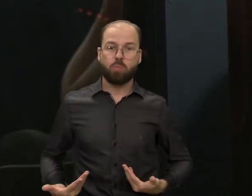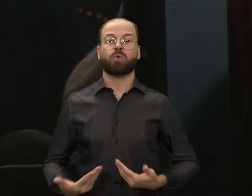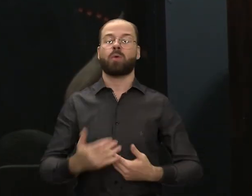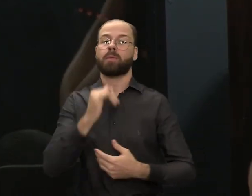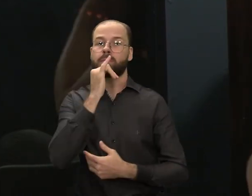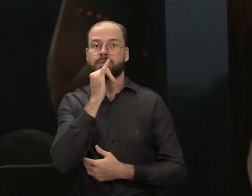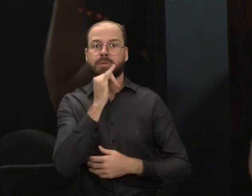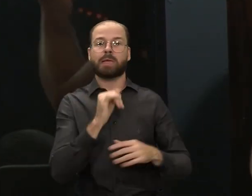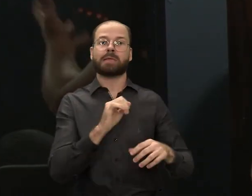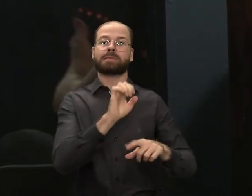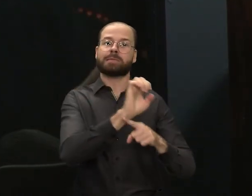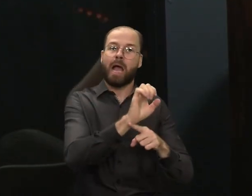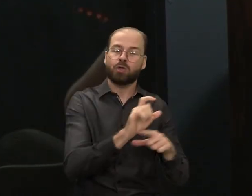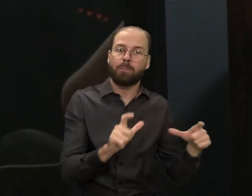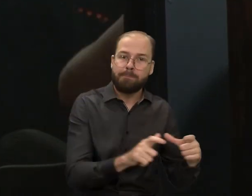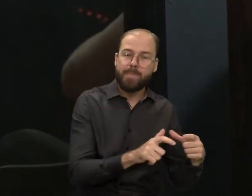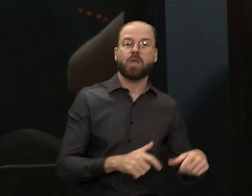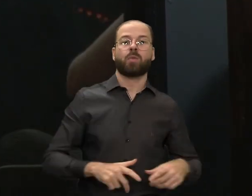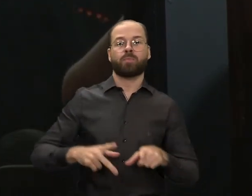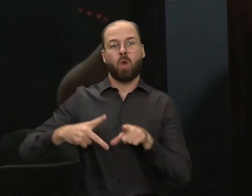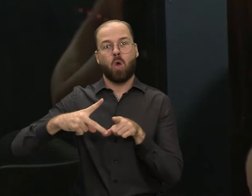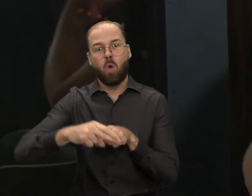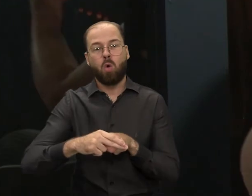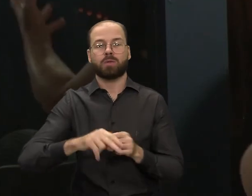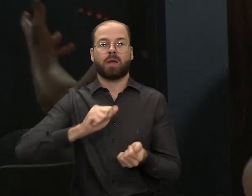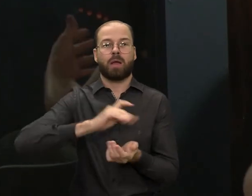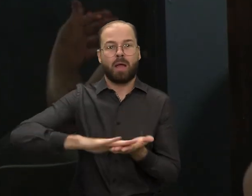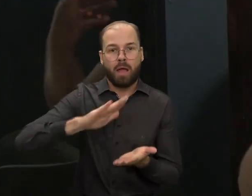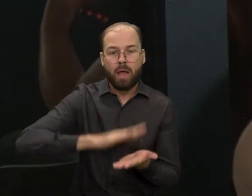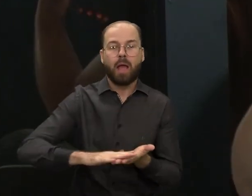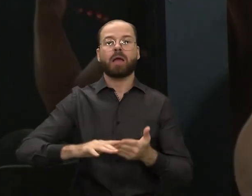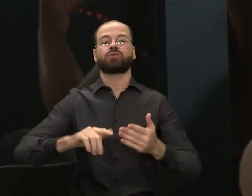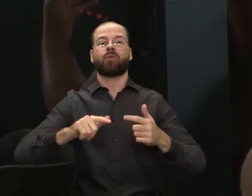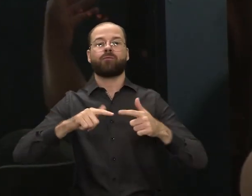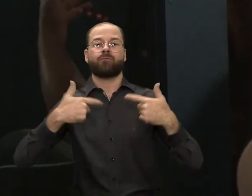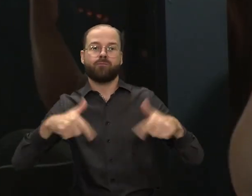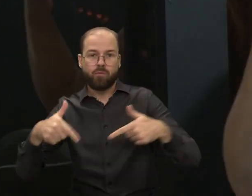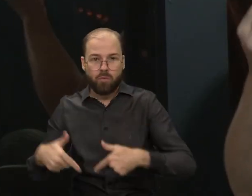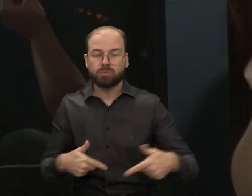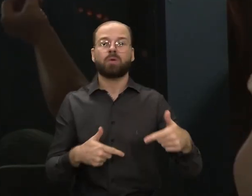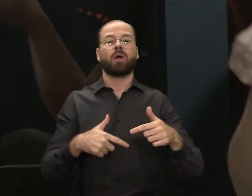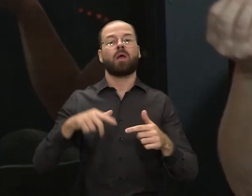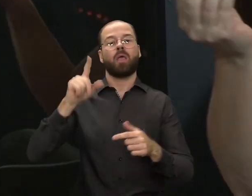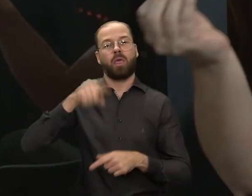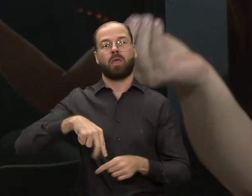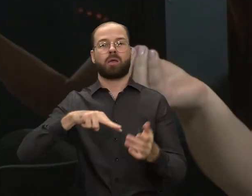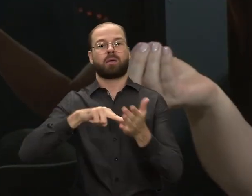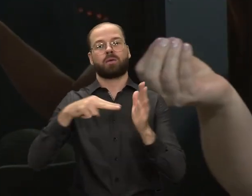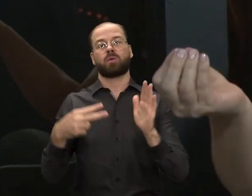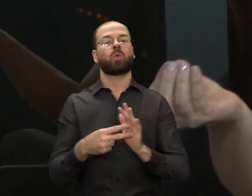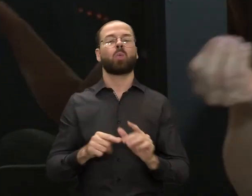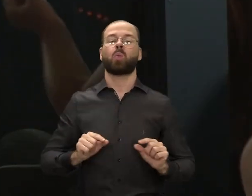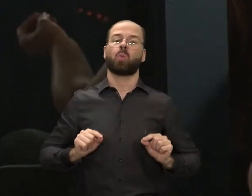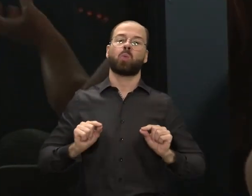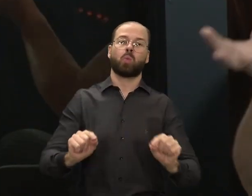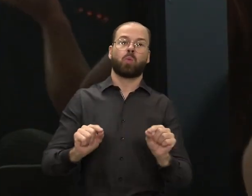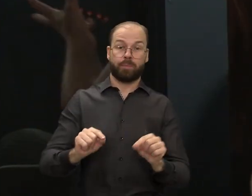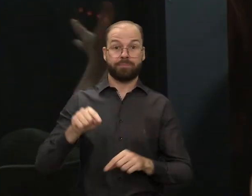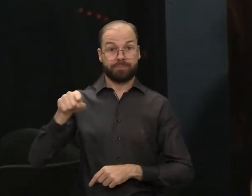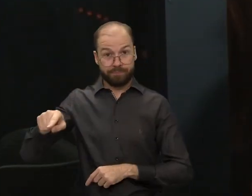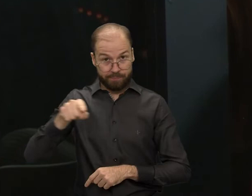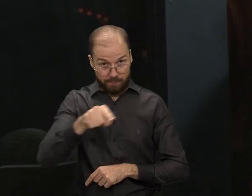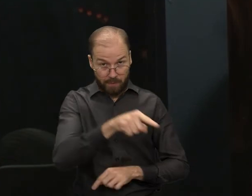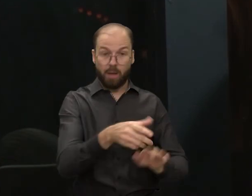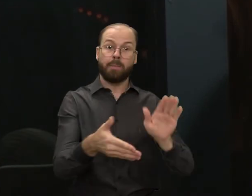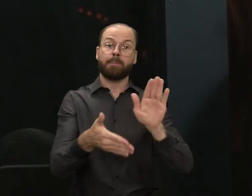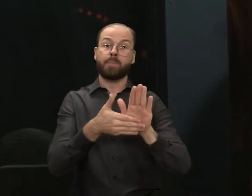de Estado mínimo, né, cortar esse tipo de gasto com funcionalismo, é justamente para que essas